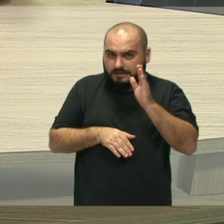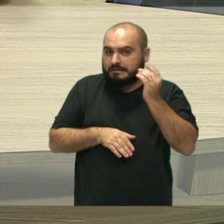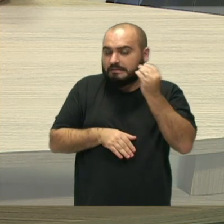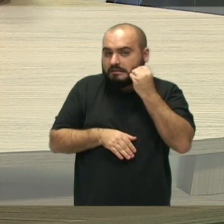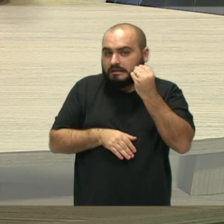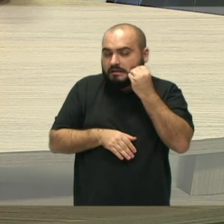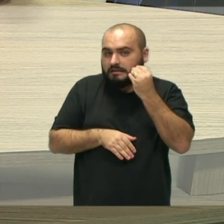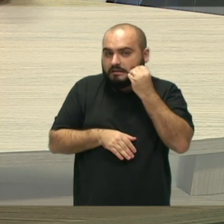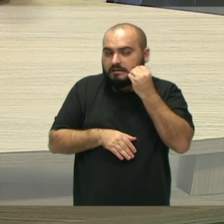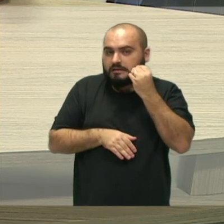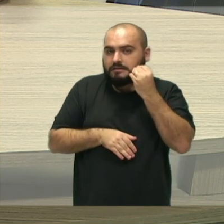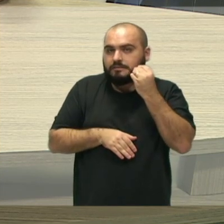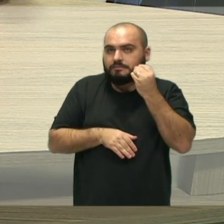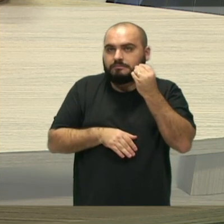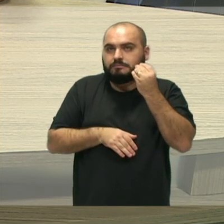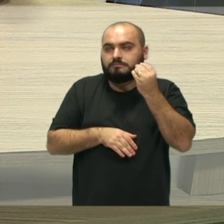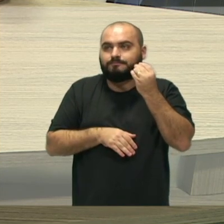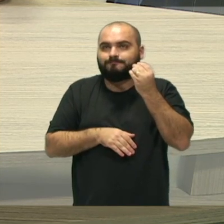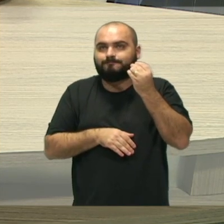jogar